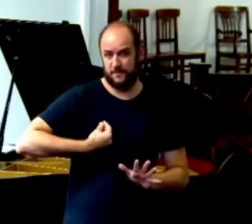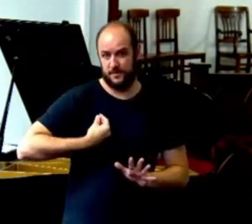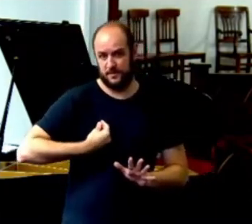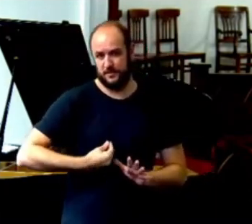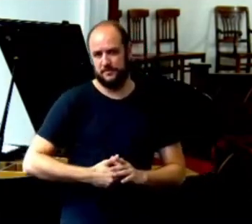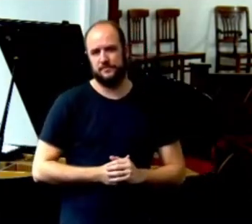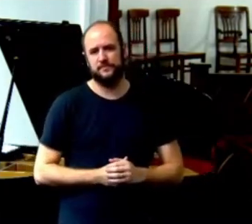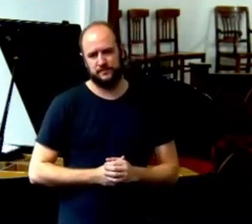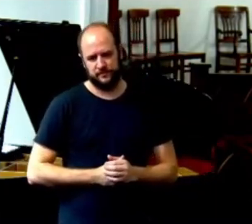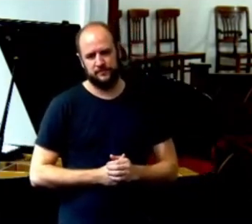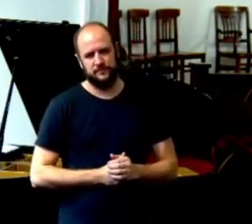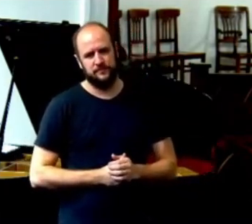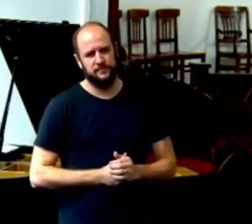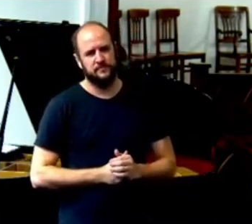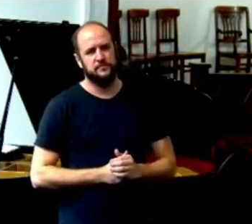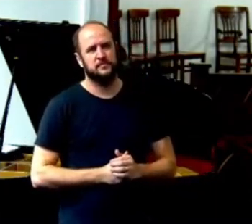vida.